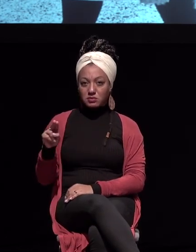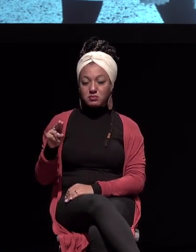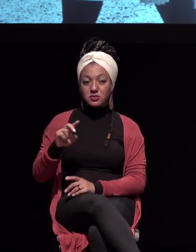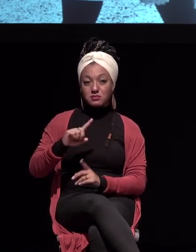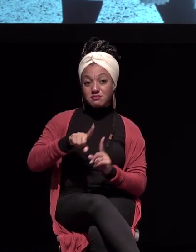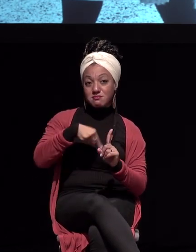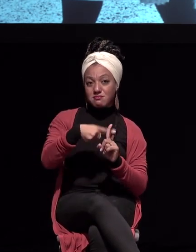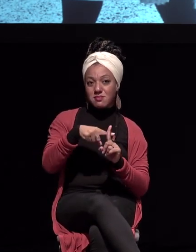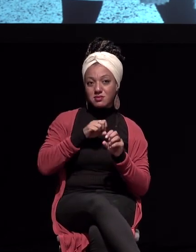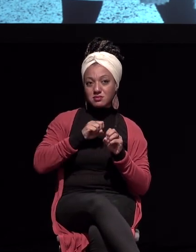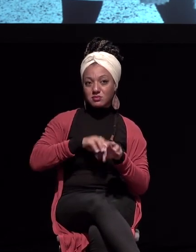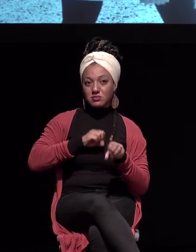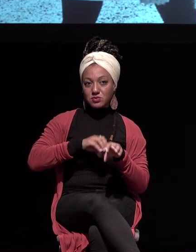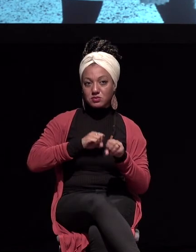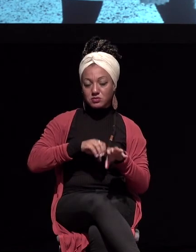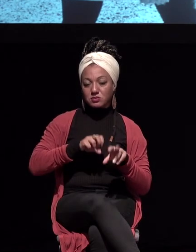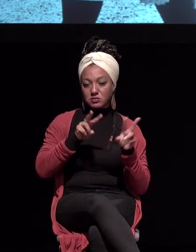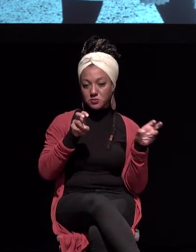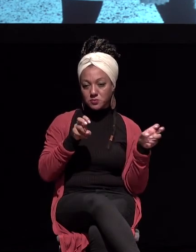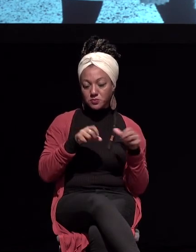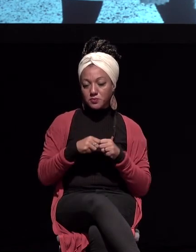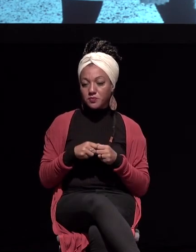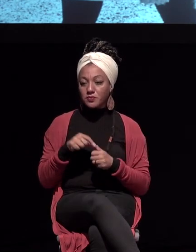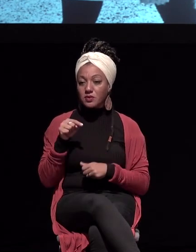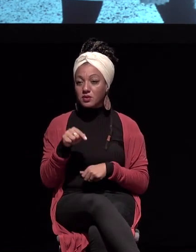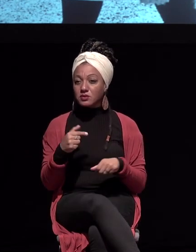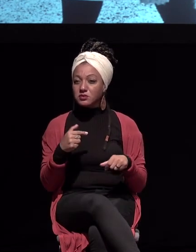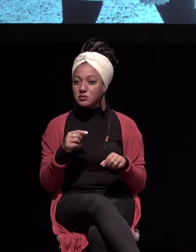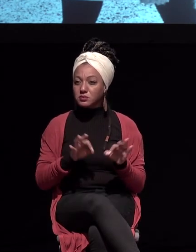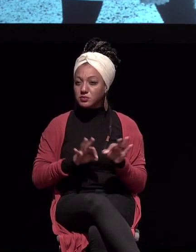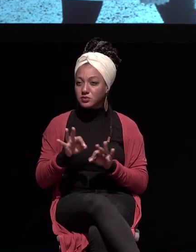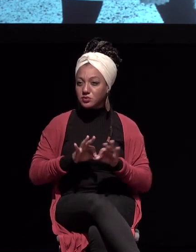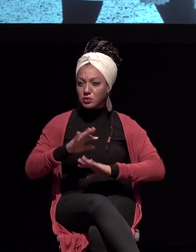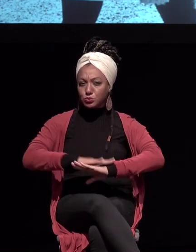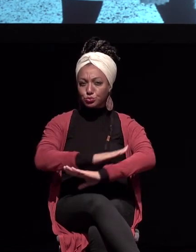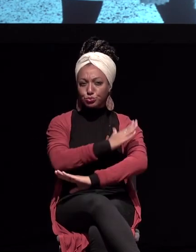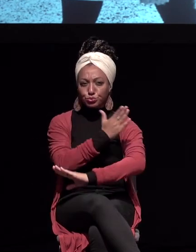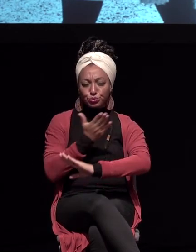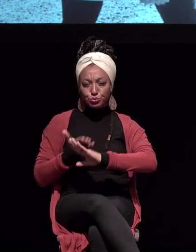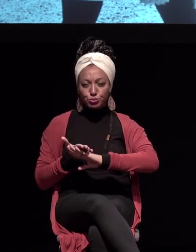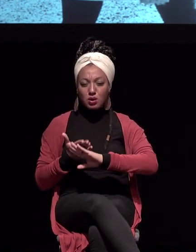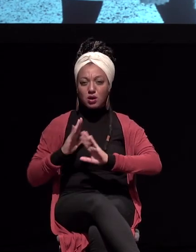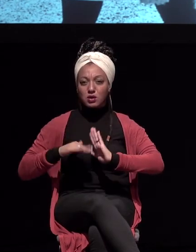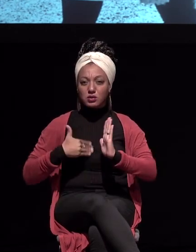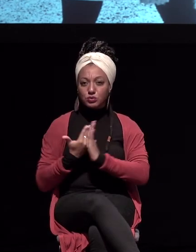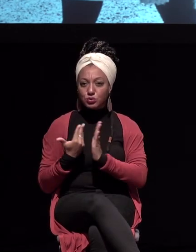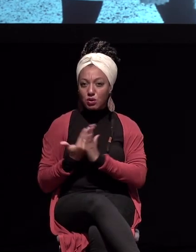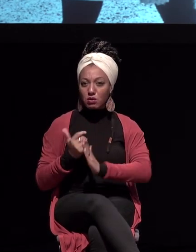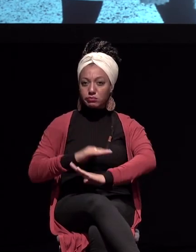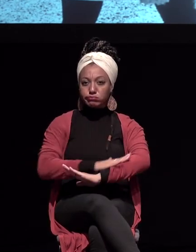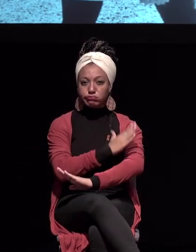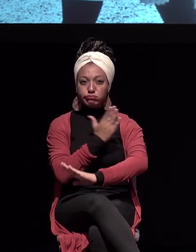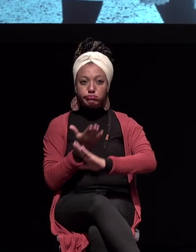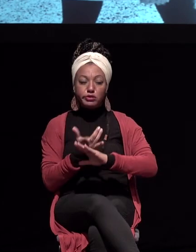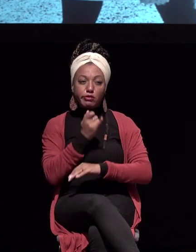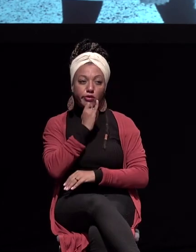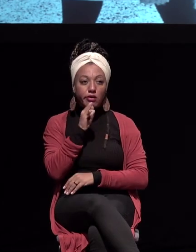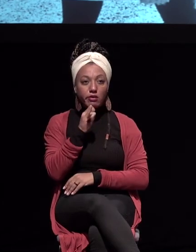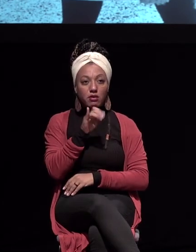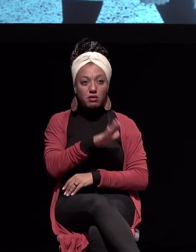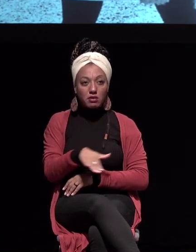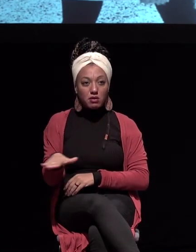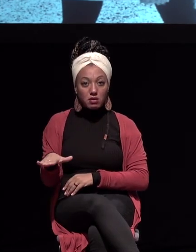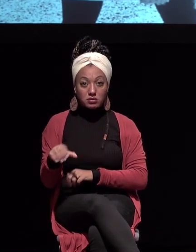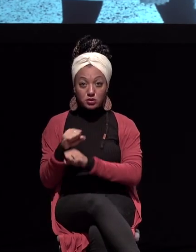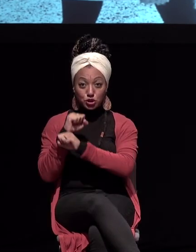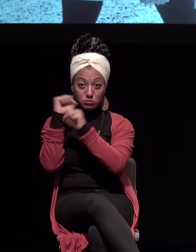E é um projeto de período integral, né? Escola no período integral, então as crianças estudavam de manhã e